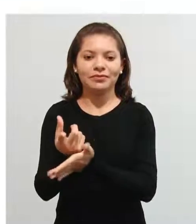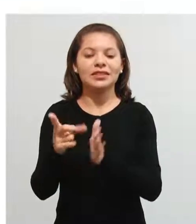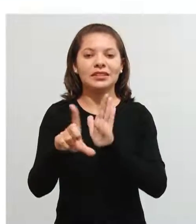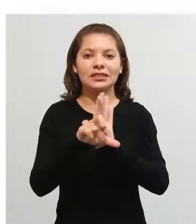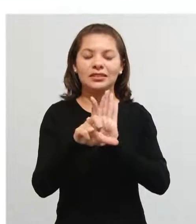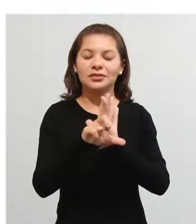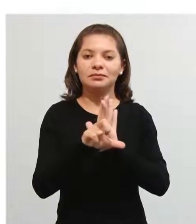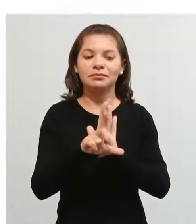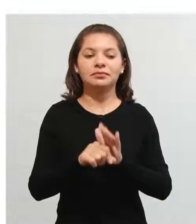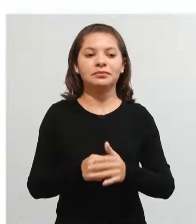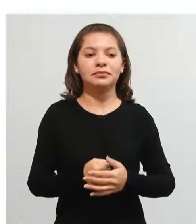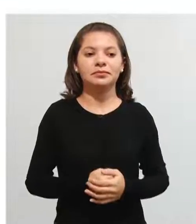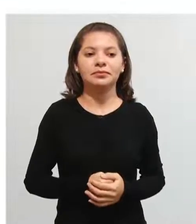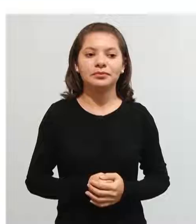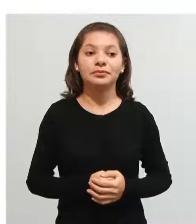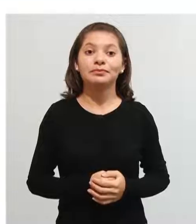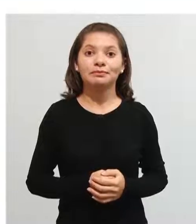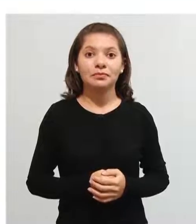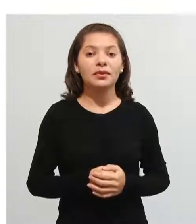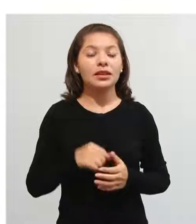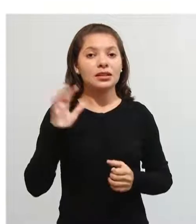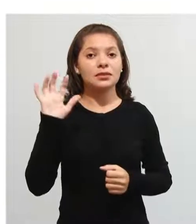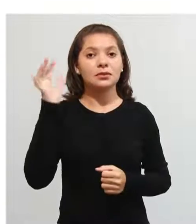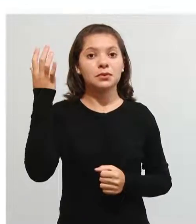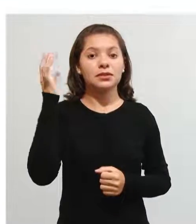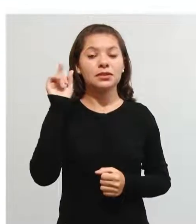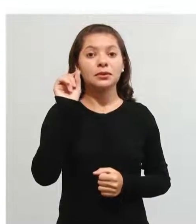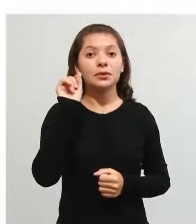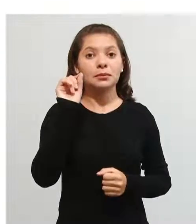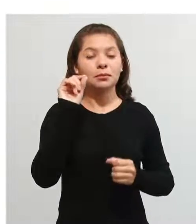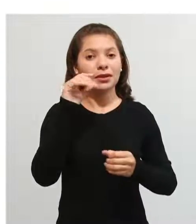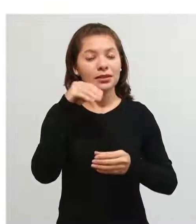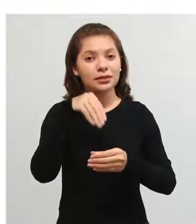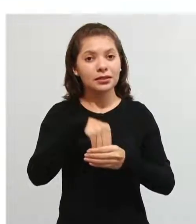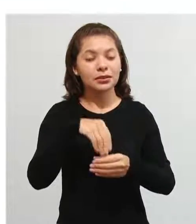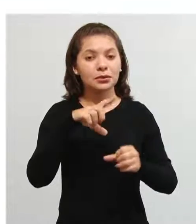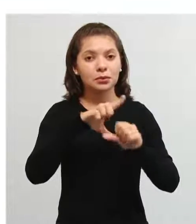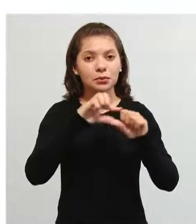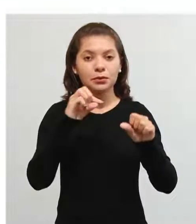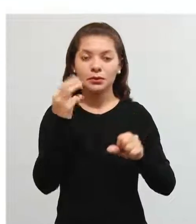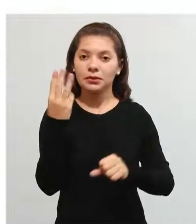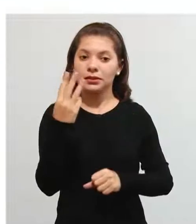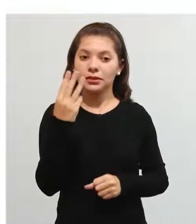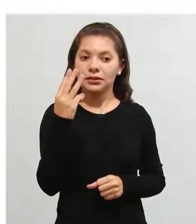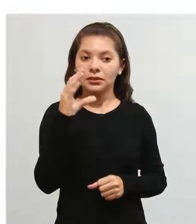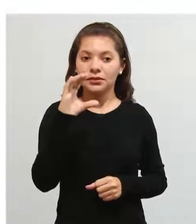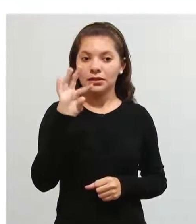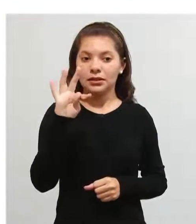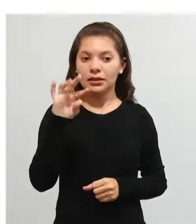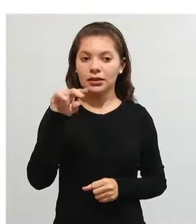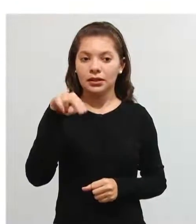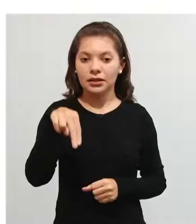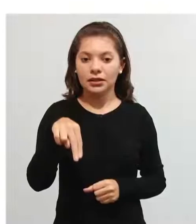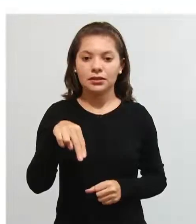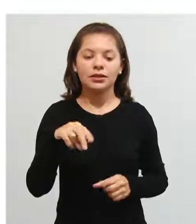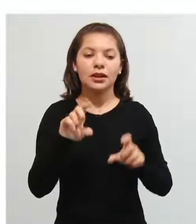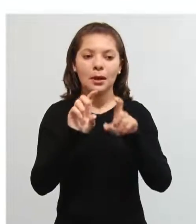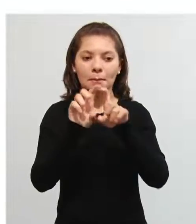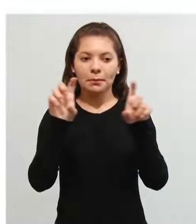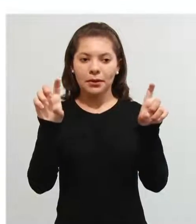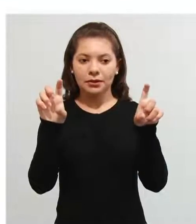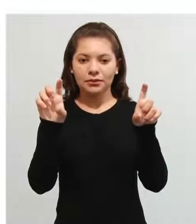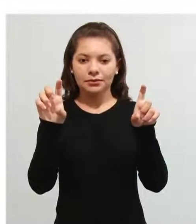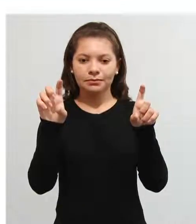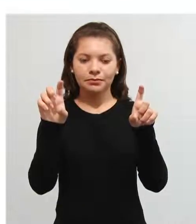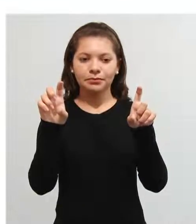lei. Uma outra situação que traz aqui como núcleo do nosso artigo 3º do CTN é a seguinte expressão: